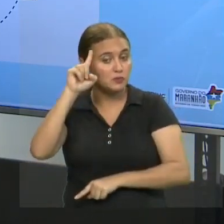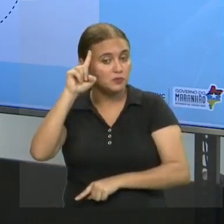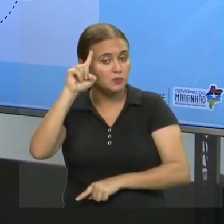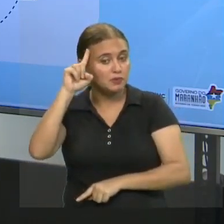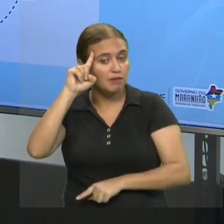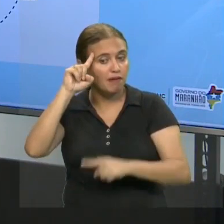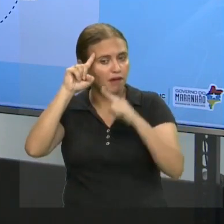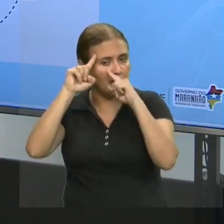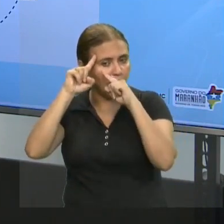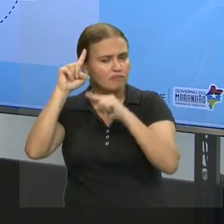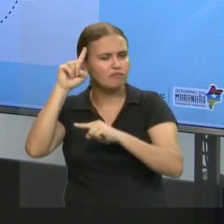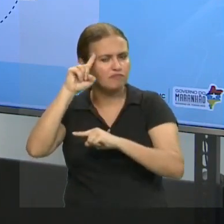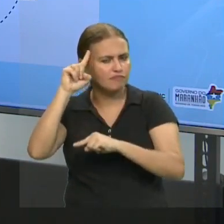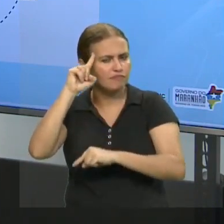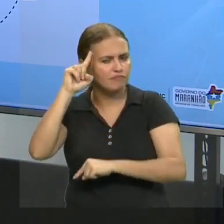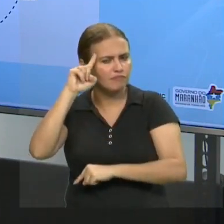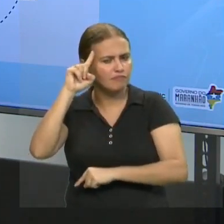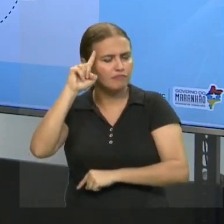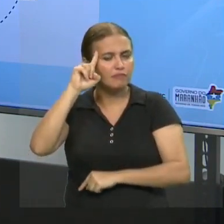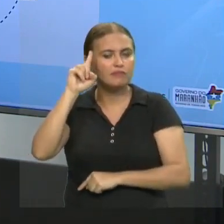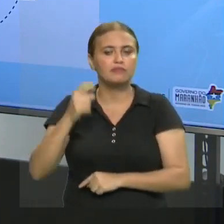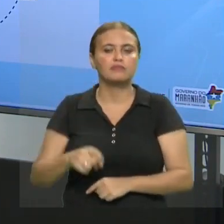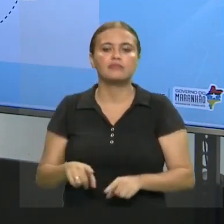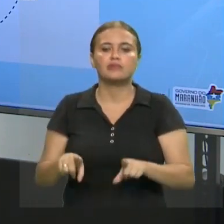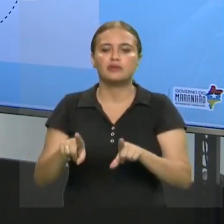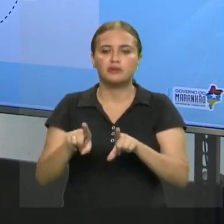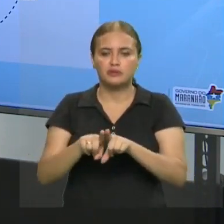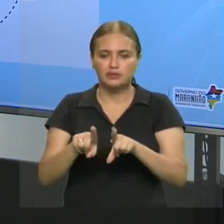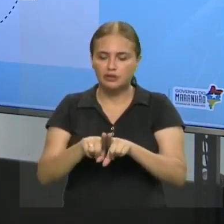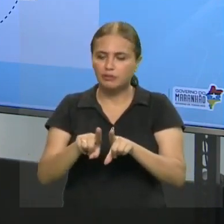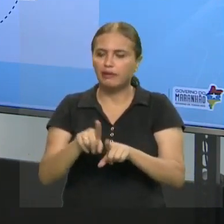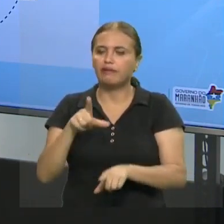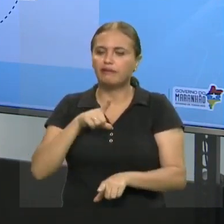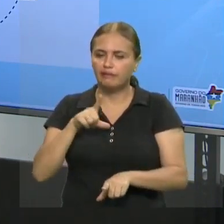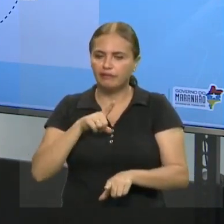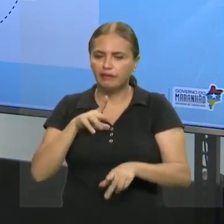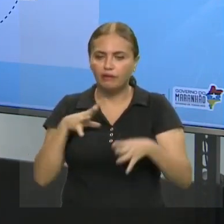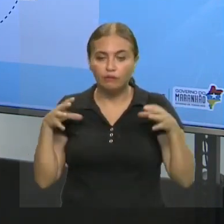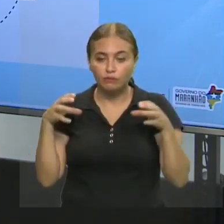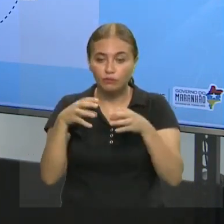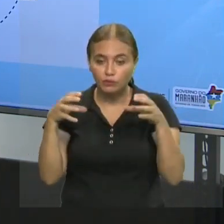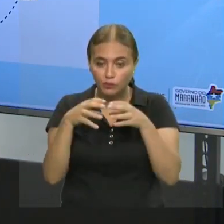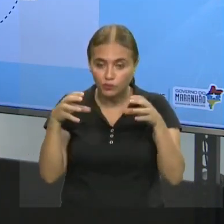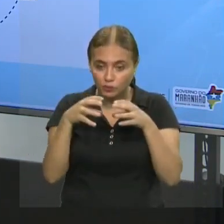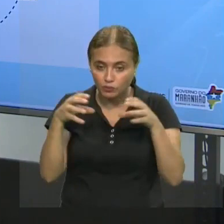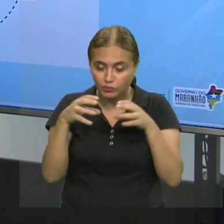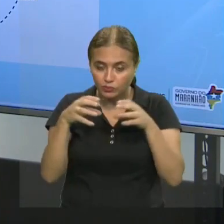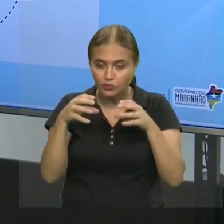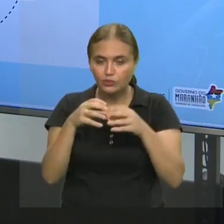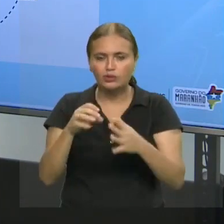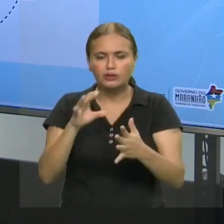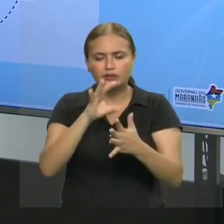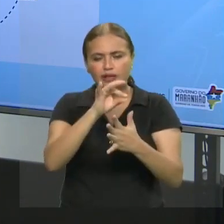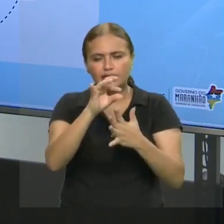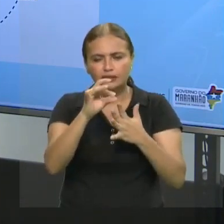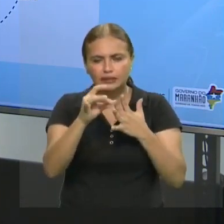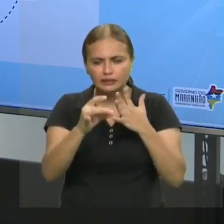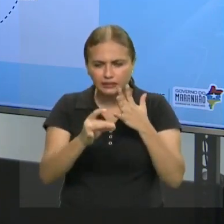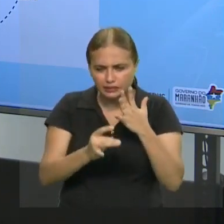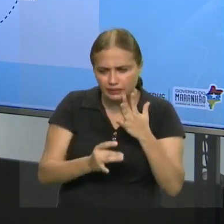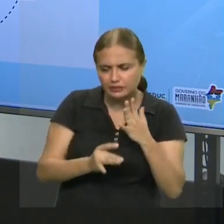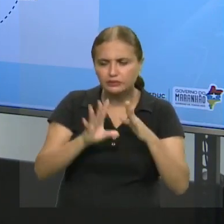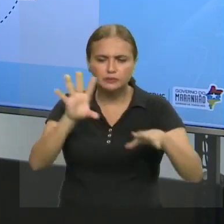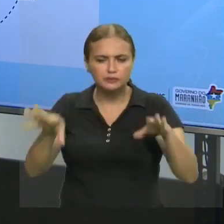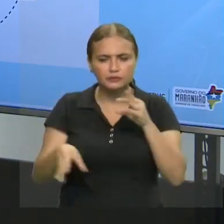vai começar a falar, ele também são um conjunto de ações, né? São um conjunto de ações que a gente pode inserir no nosso dia a